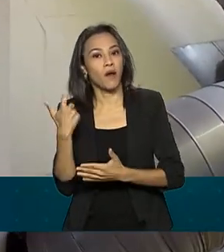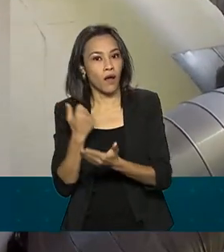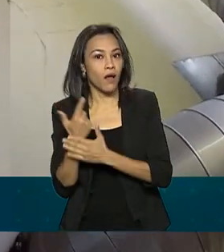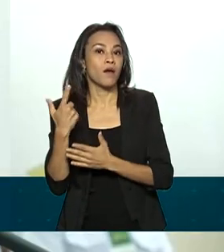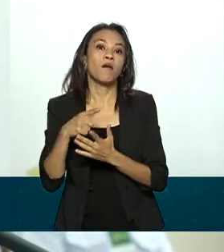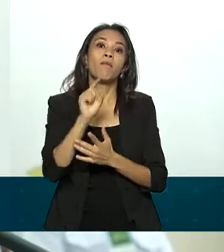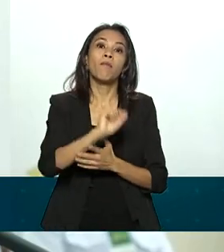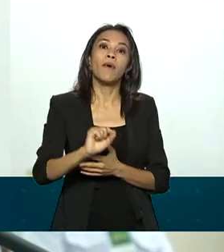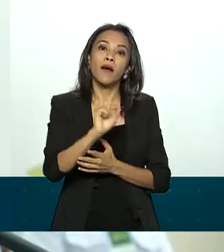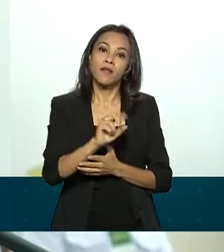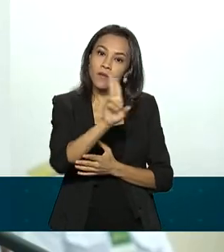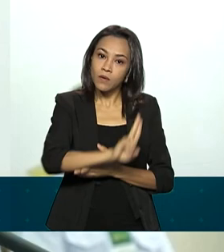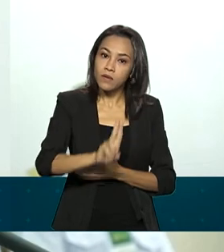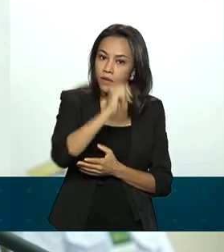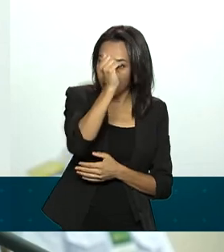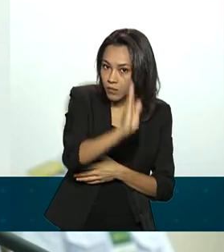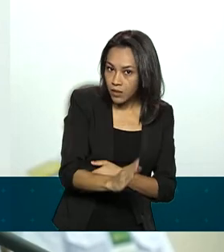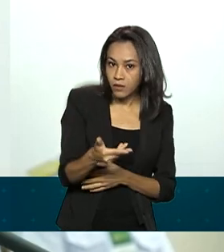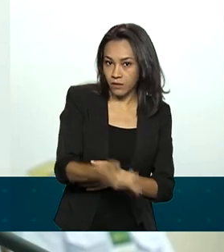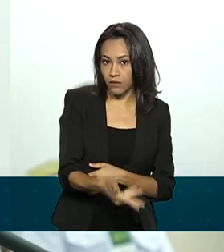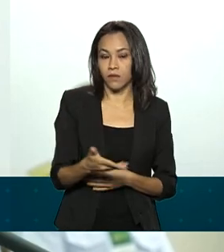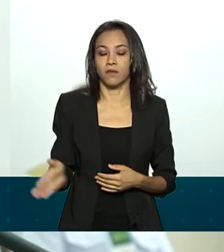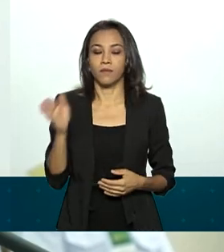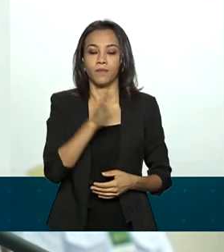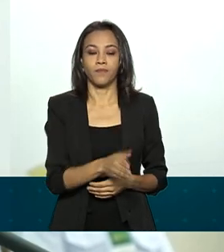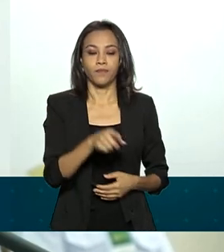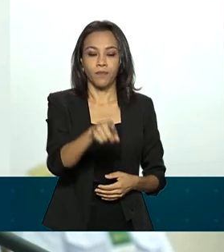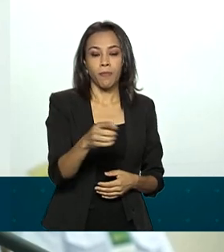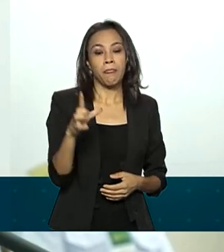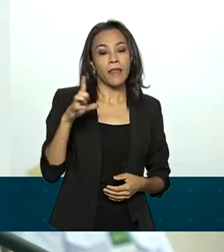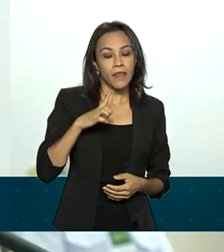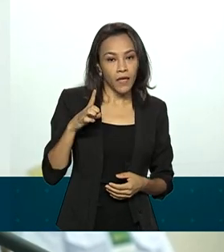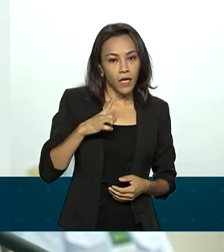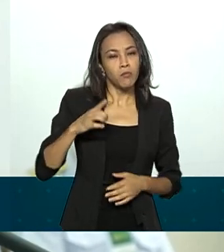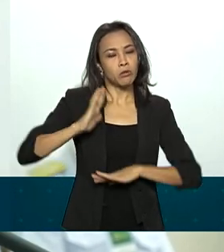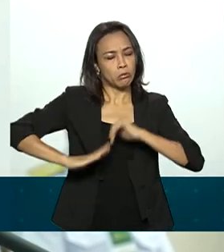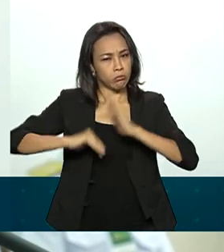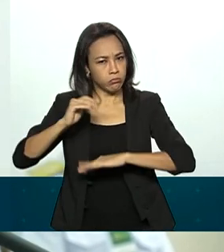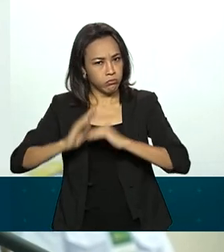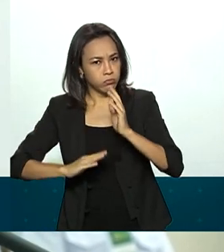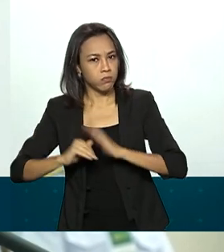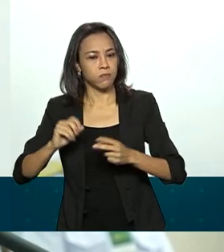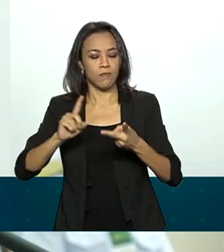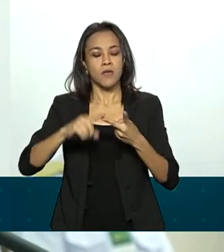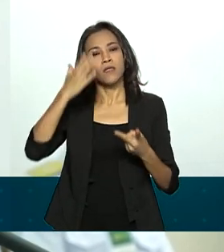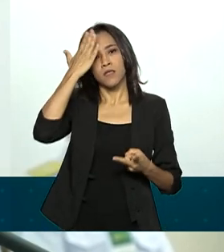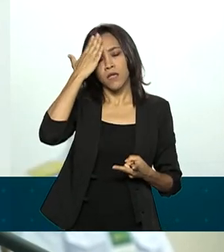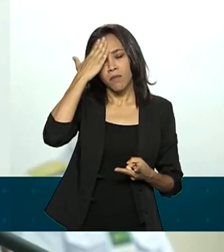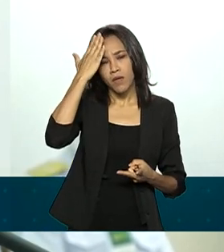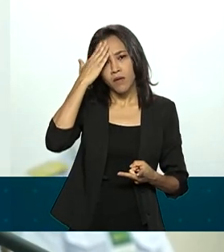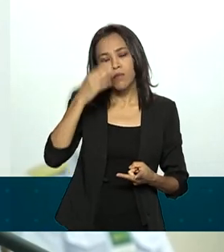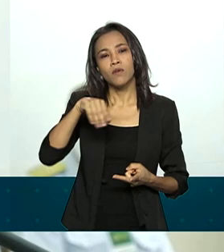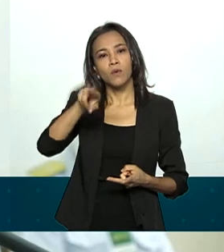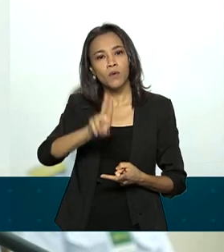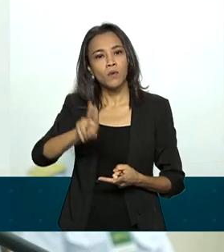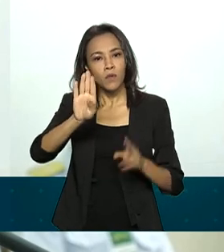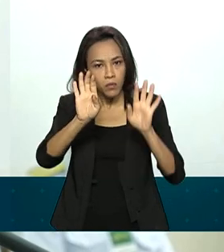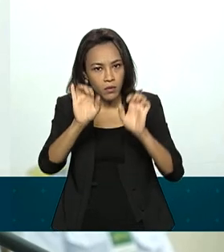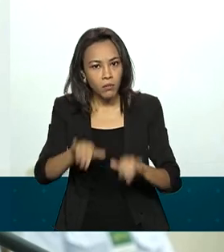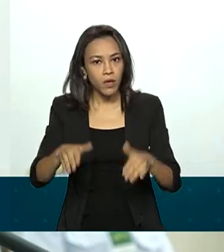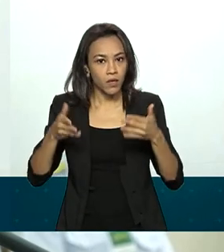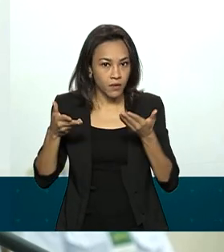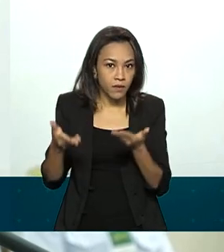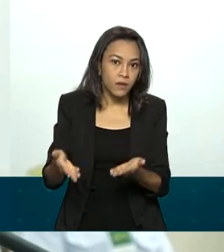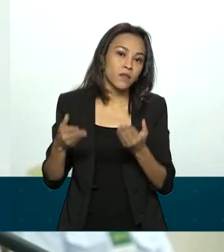demanda do país temos competência sabemos estabelecer a correta governança e